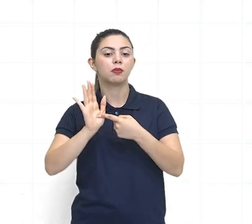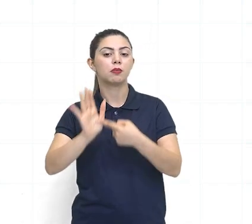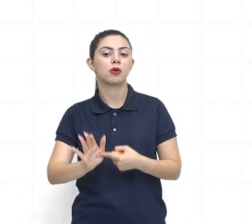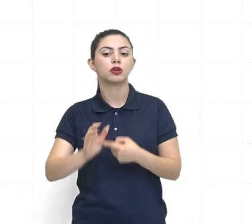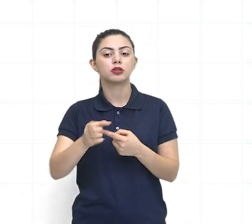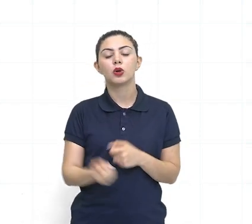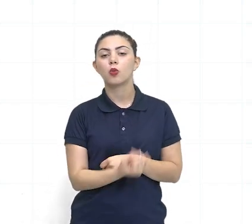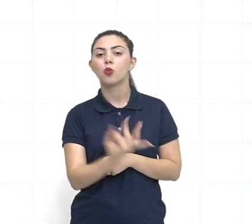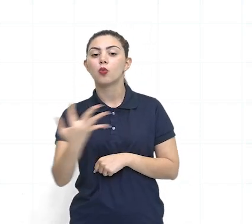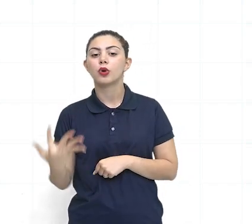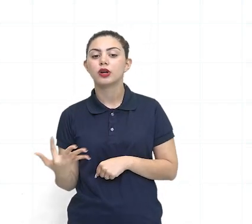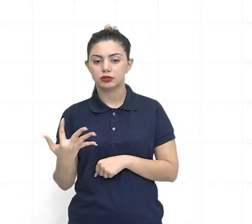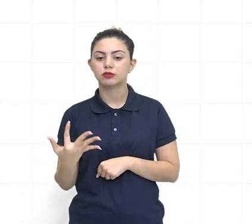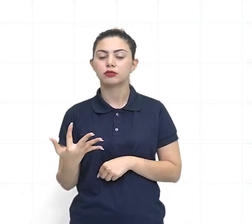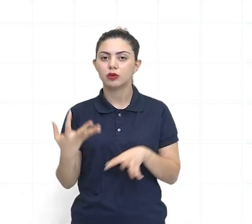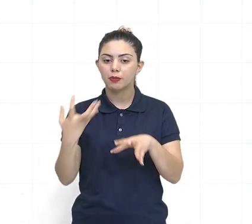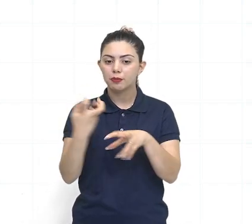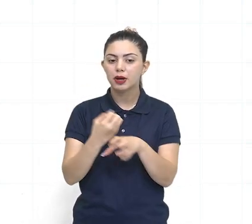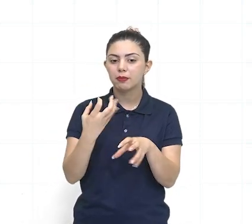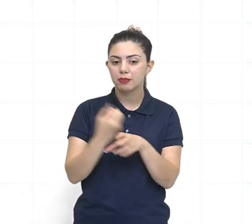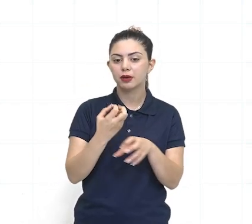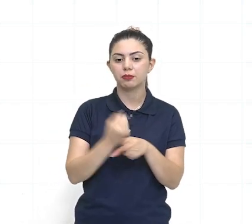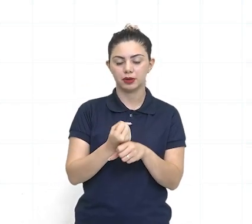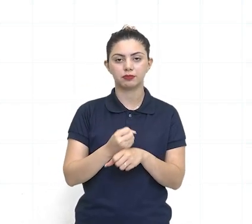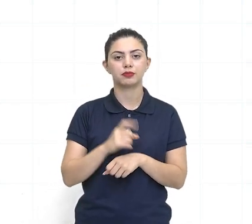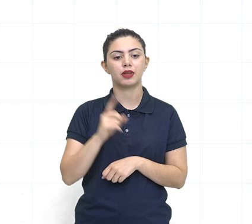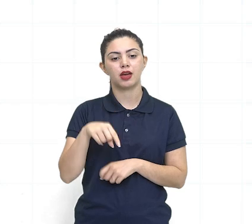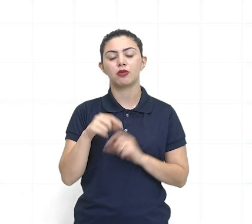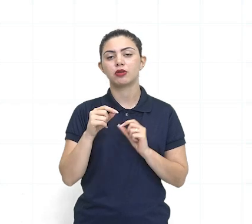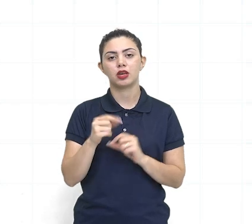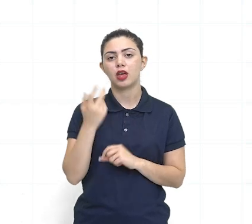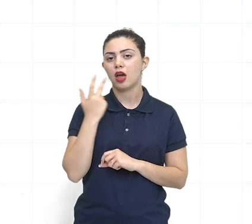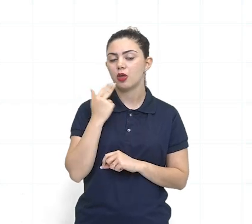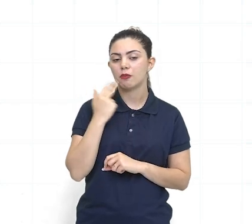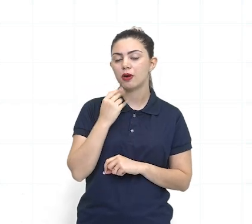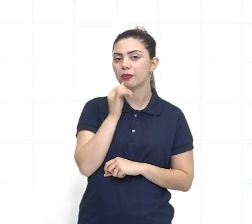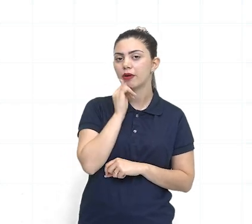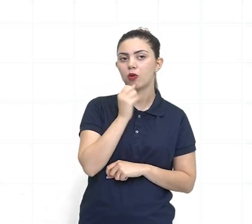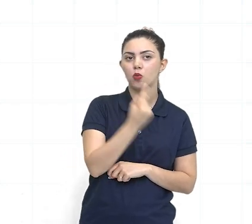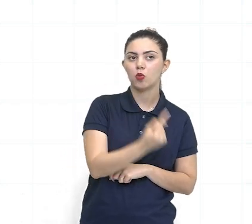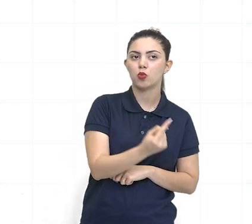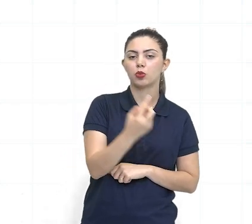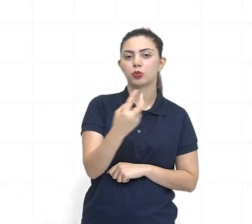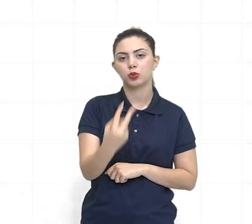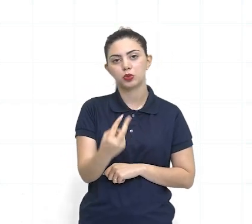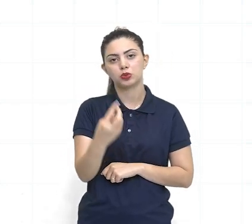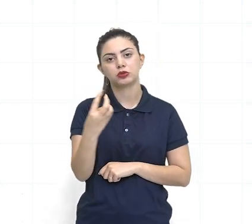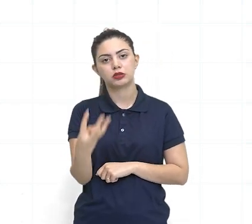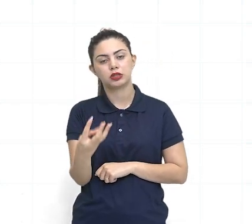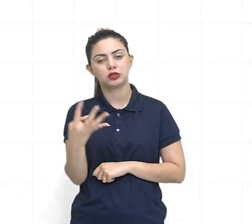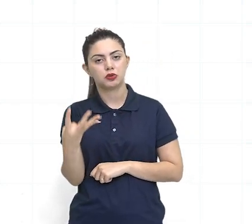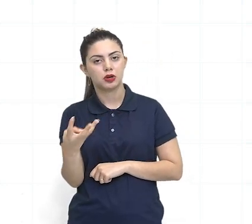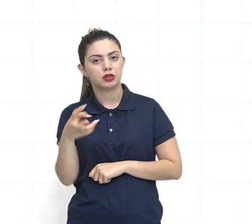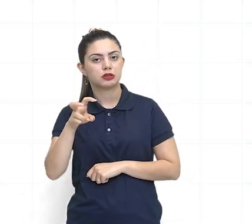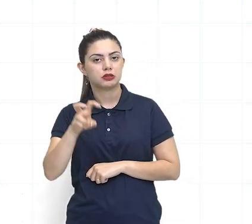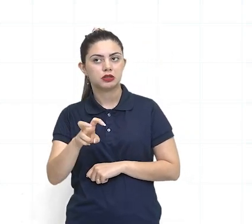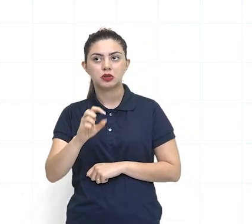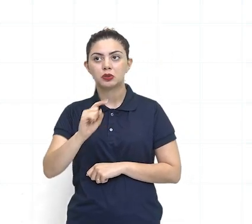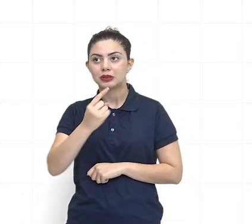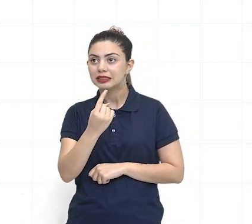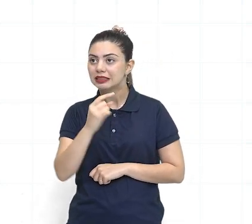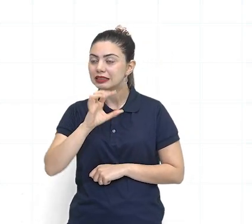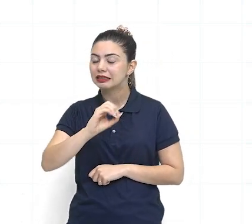indicar a contagem, a medida. É o número básico, exemplo, 1, 2, 3, 4, 100